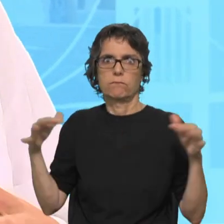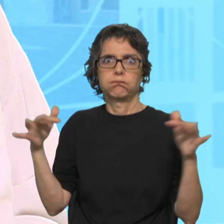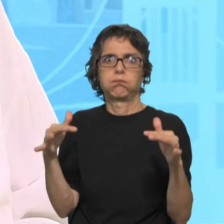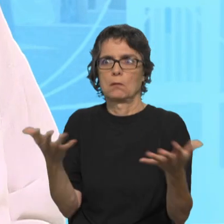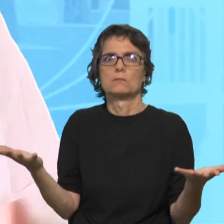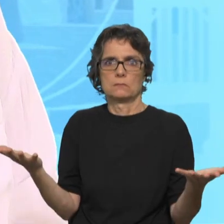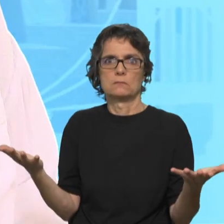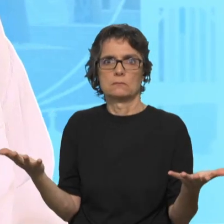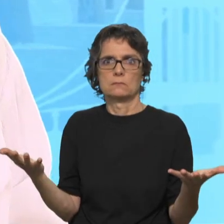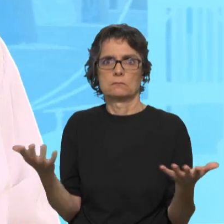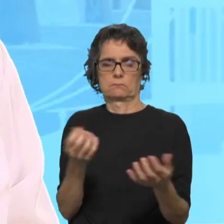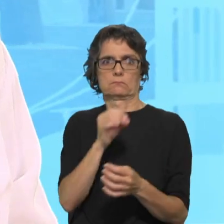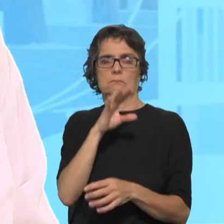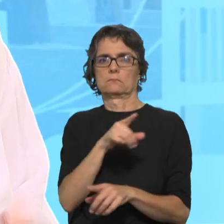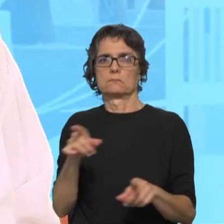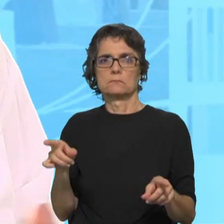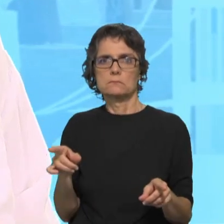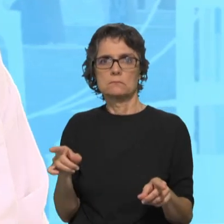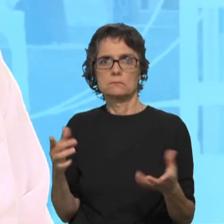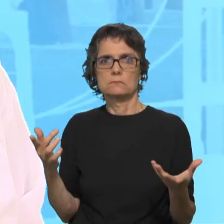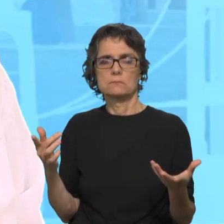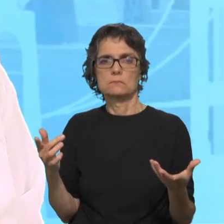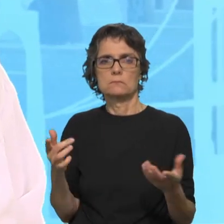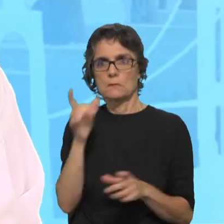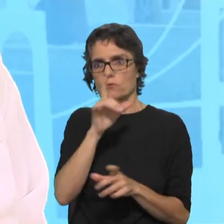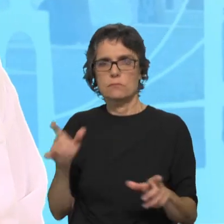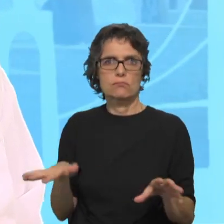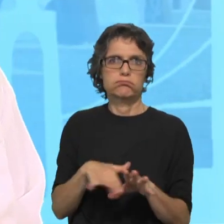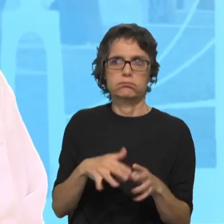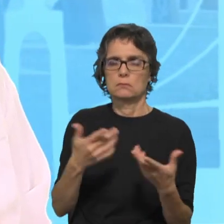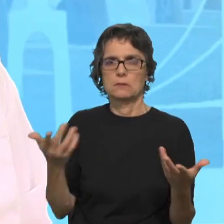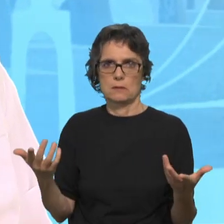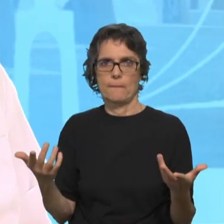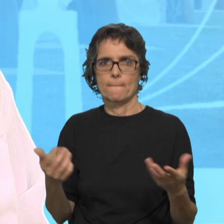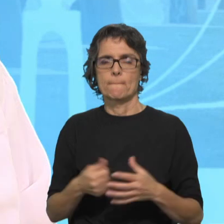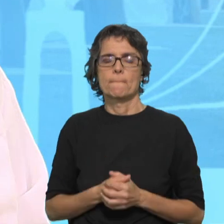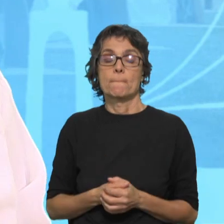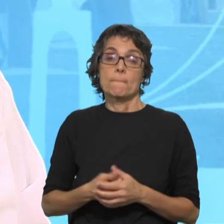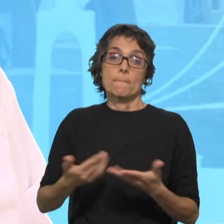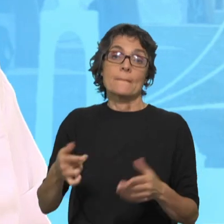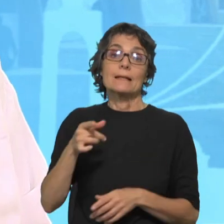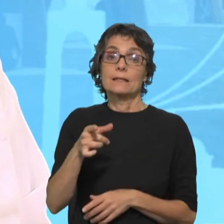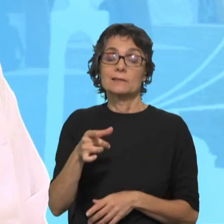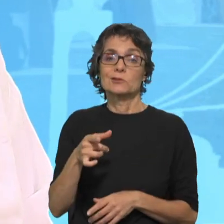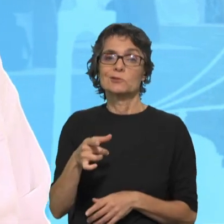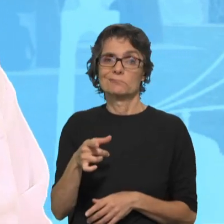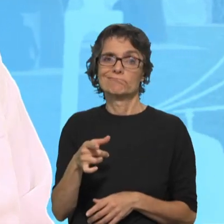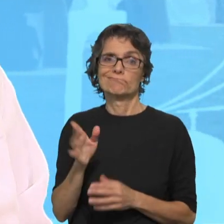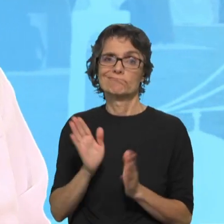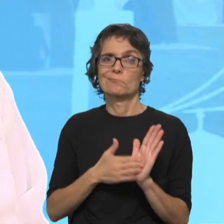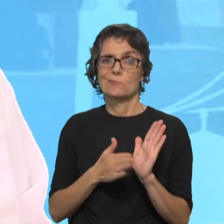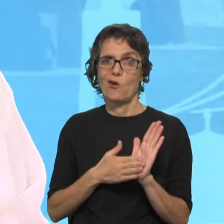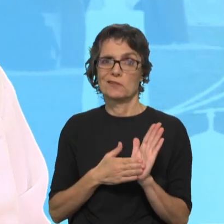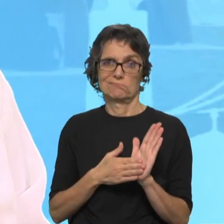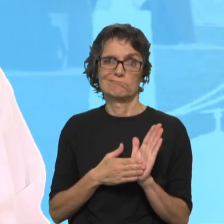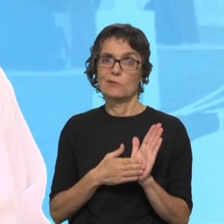inusitada, quer dizer, ninguém pensava que houvesse uma adesão tão grande. Tão grande. Isso tem um significado, não é? As pessoas estão a